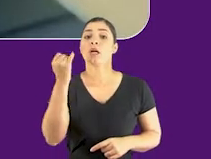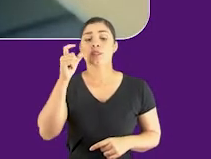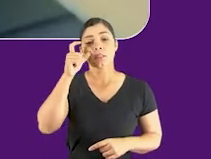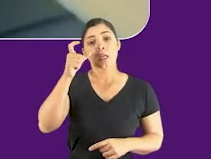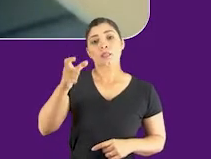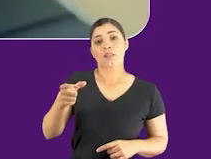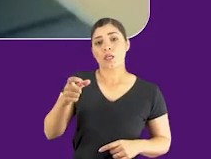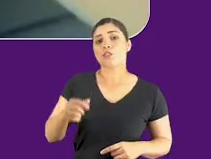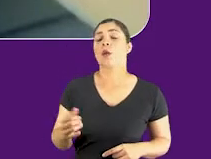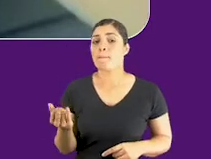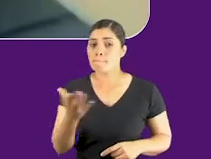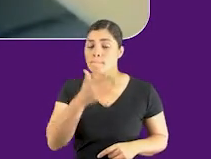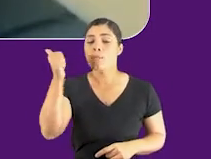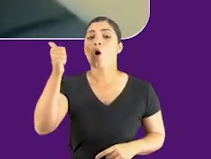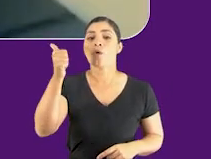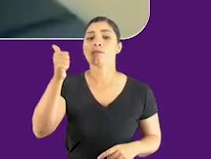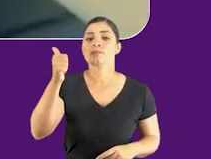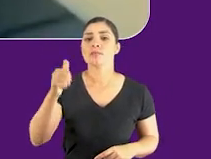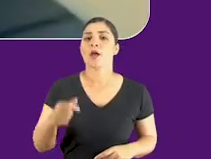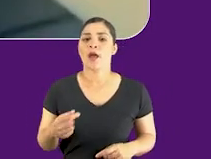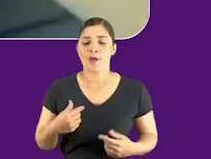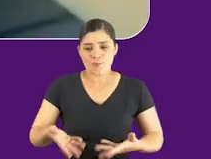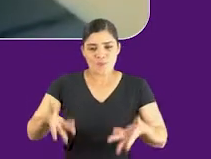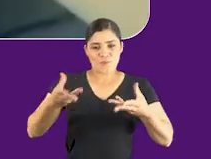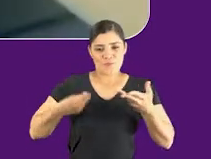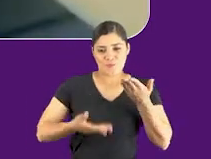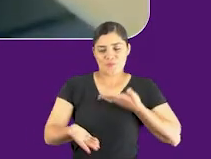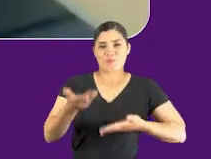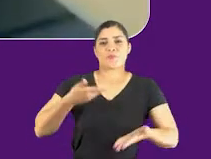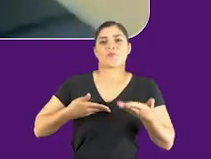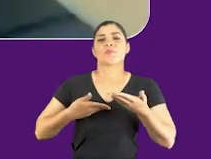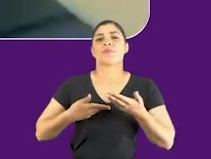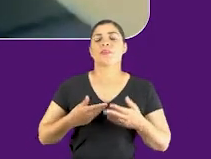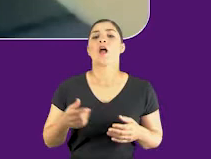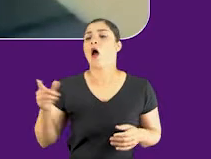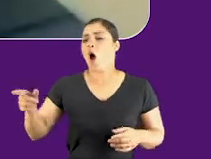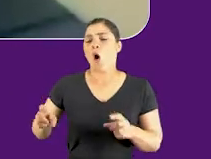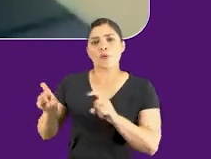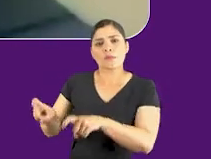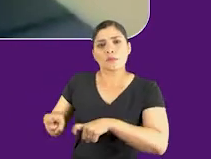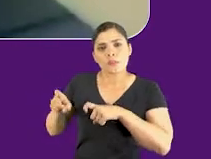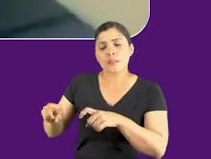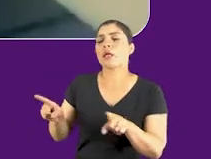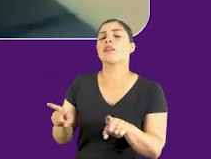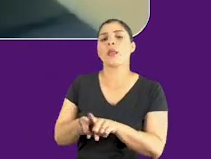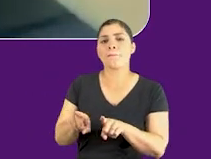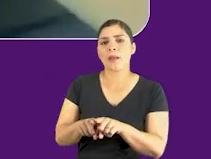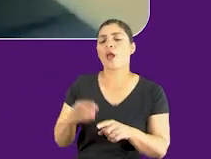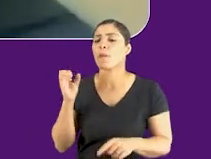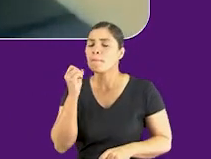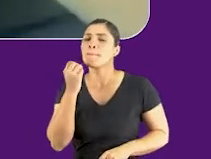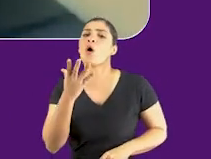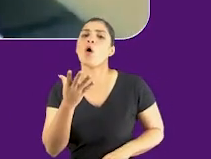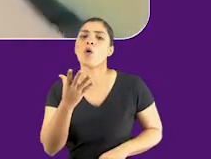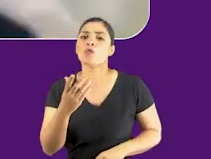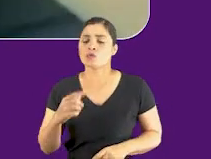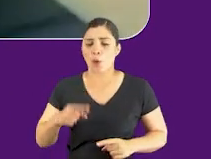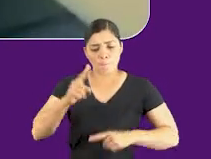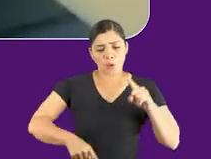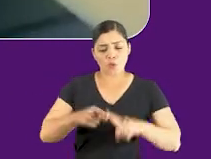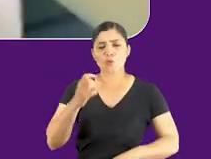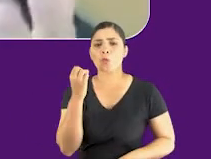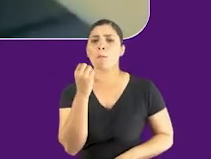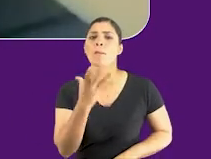gente também tem uma boa qualidade então era ganhar ganhar o produtor ele tinha melhor qualidade e nós temos melhor qualidade do